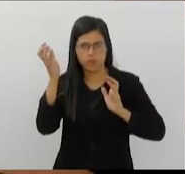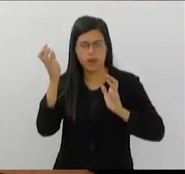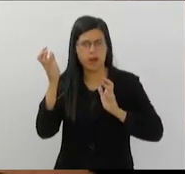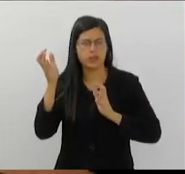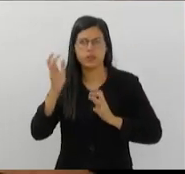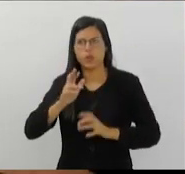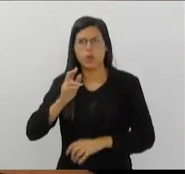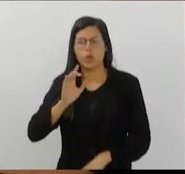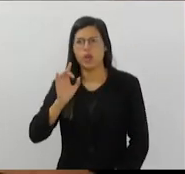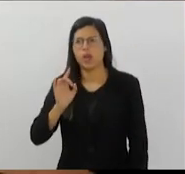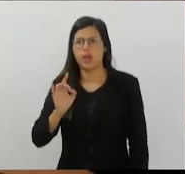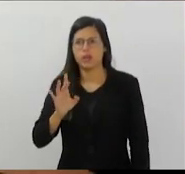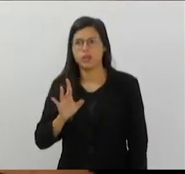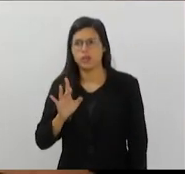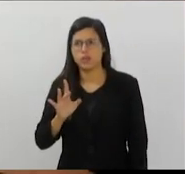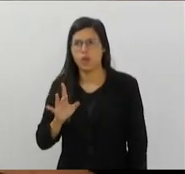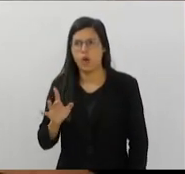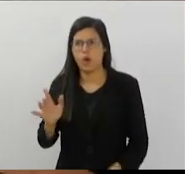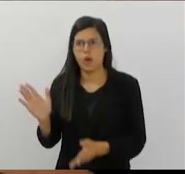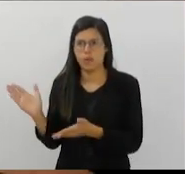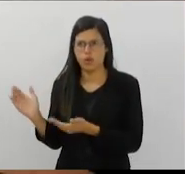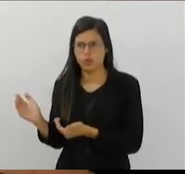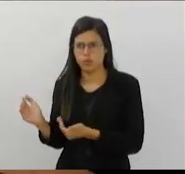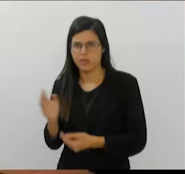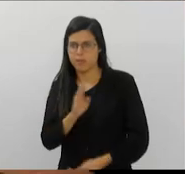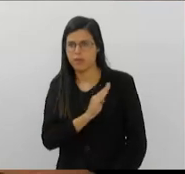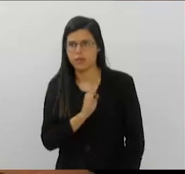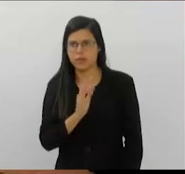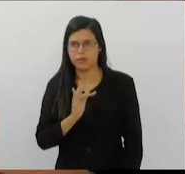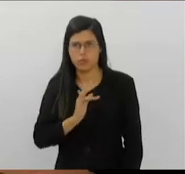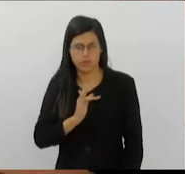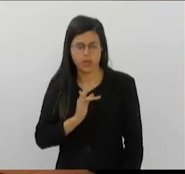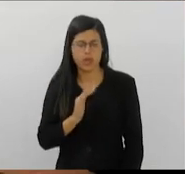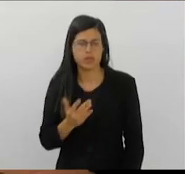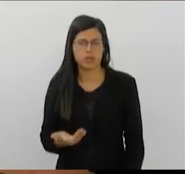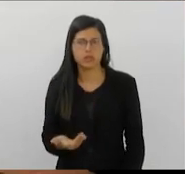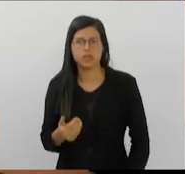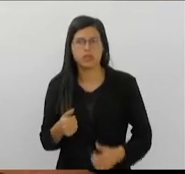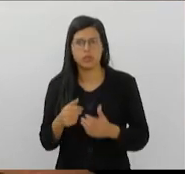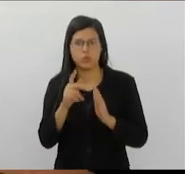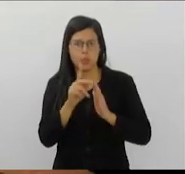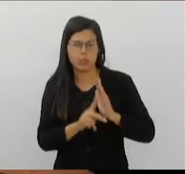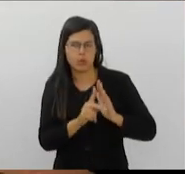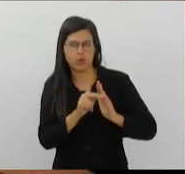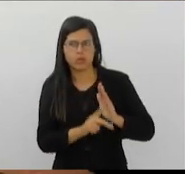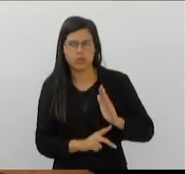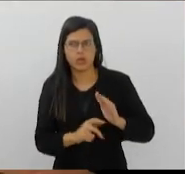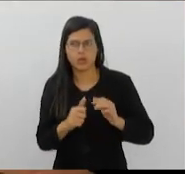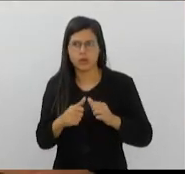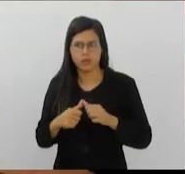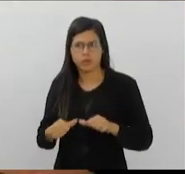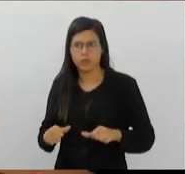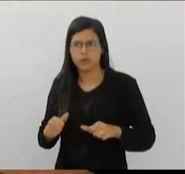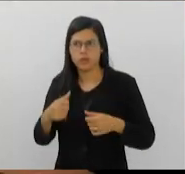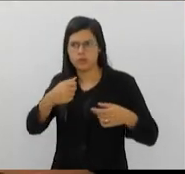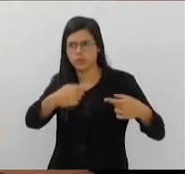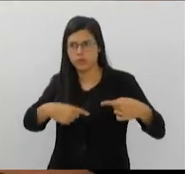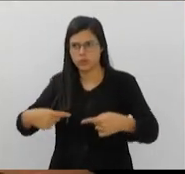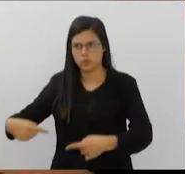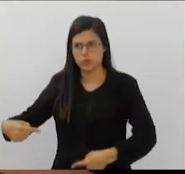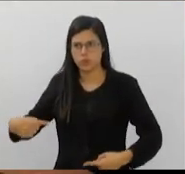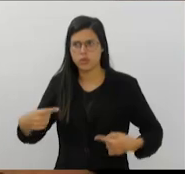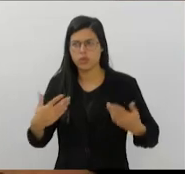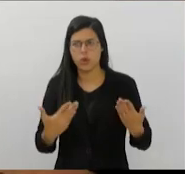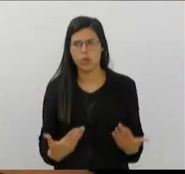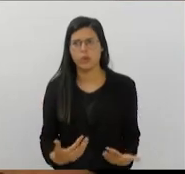uma questão para a juventude da Baixada Fluminense, que a gente fique nos projetos, que a gente fique na discussão, que a